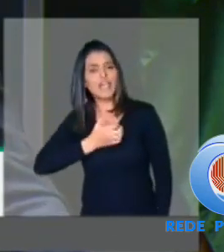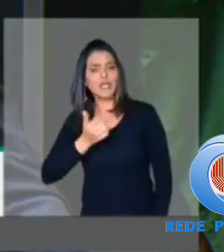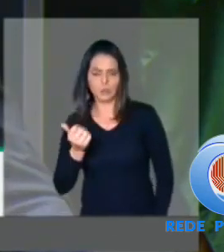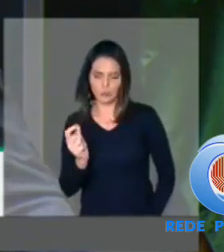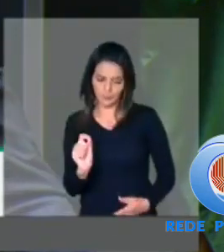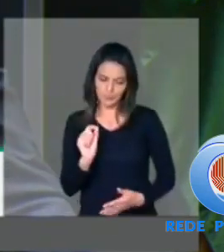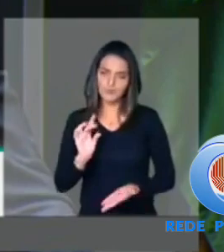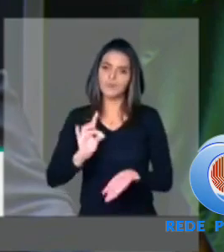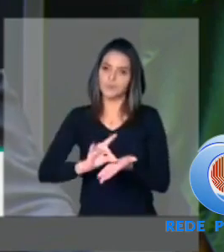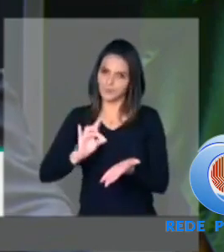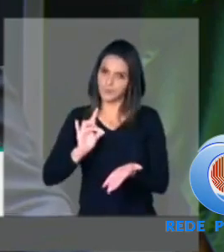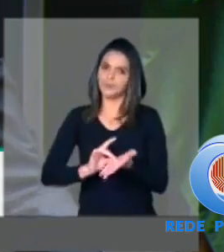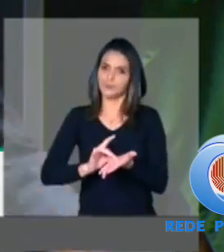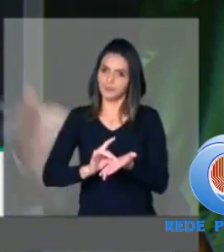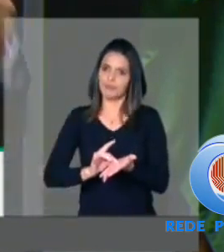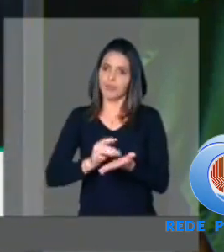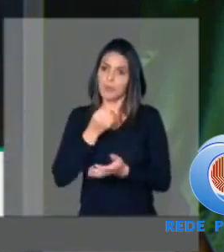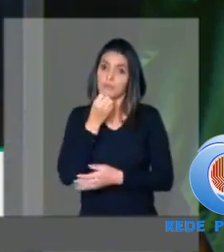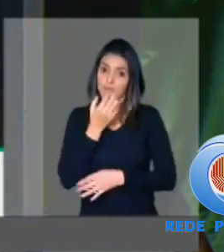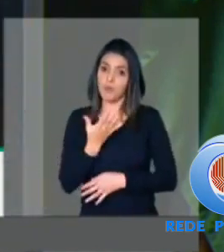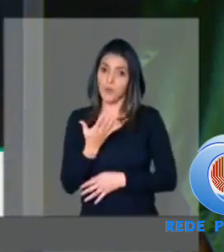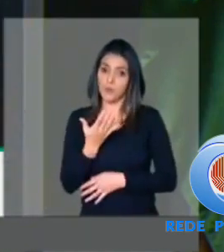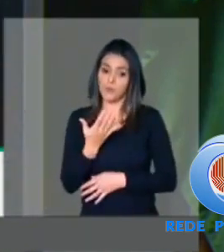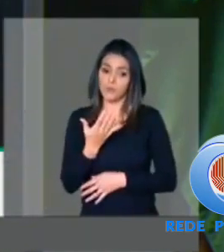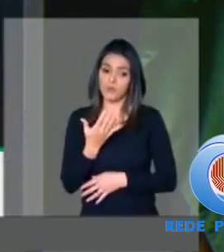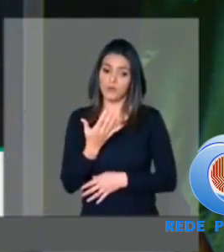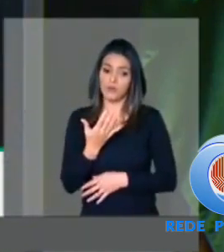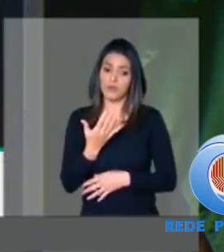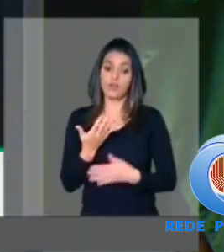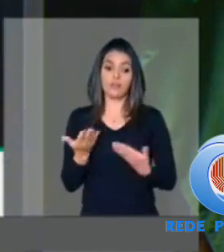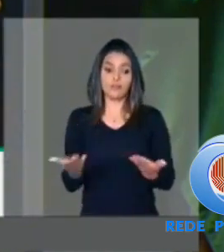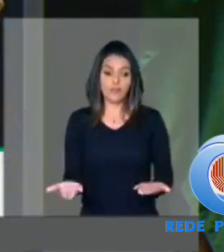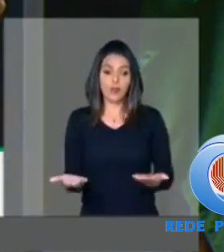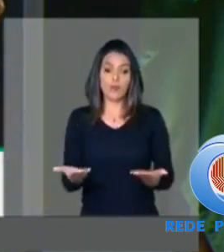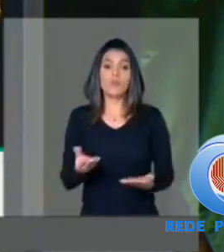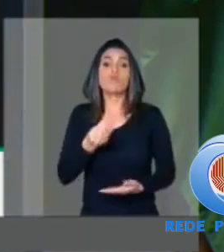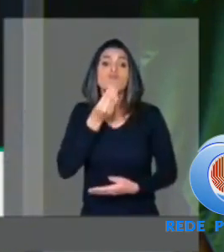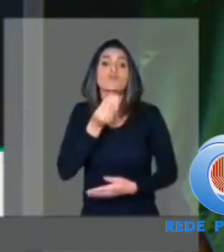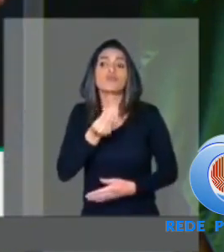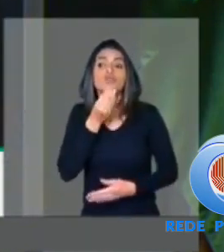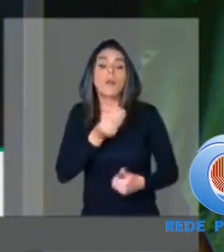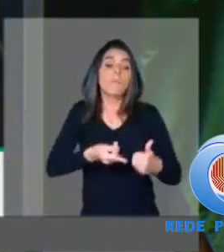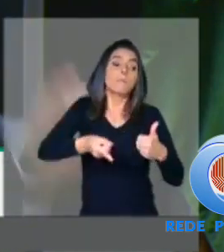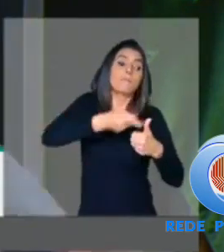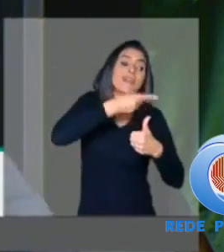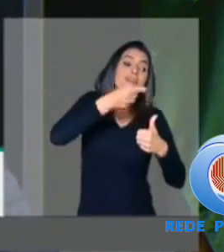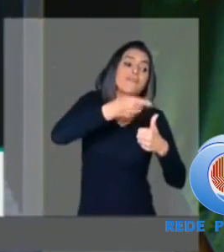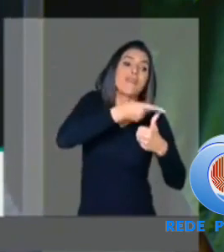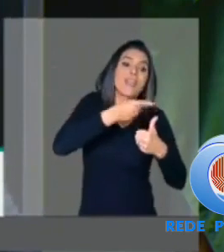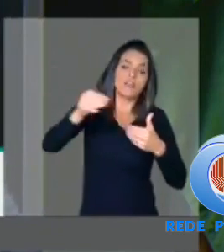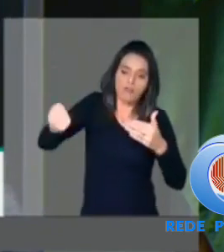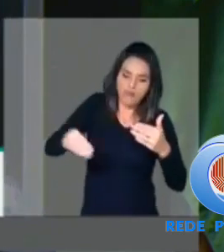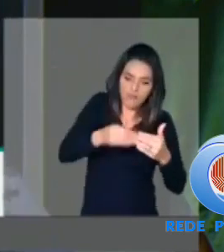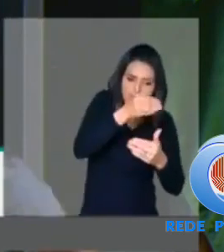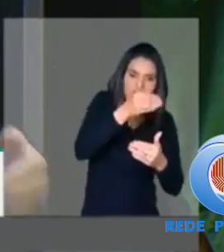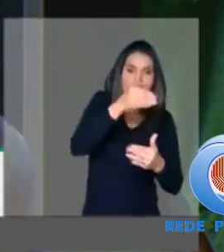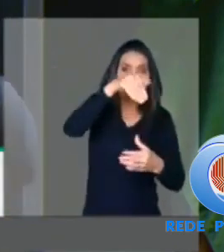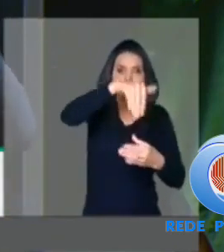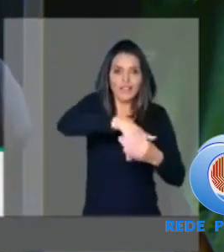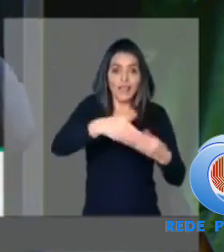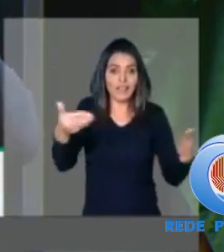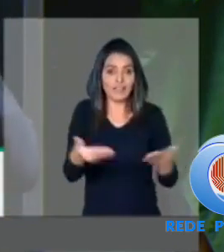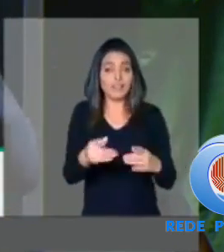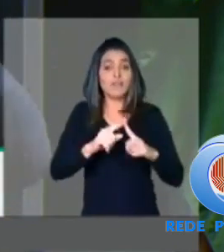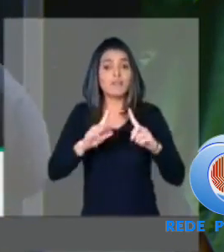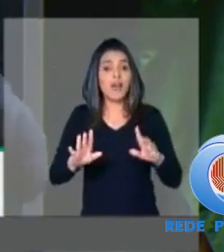meritório. É qualificado. E, por isso, deveria este projeto ser votado hoje aqui.